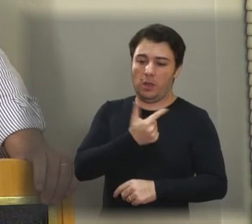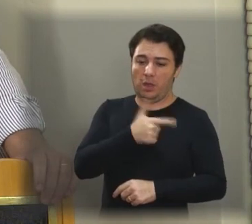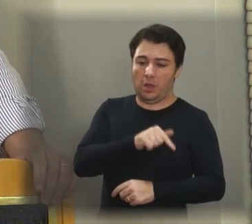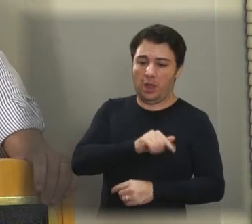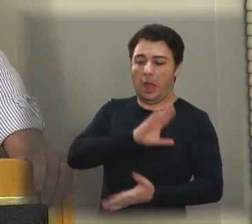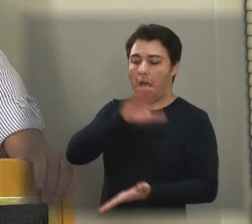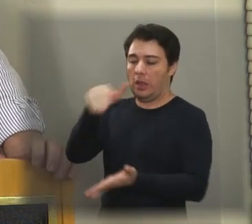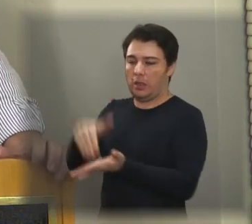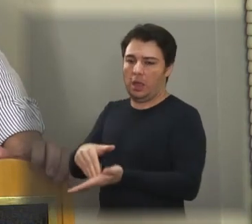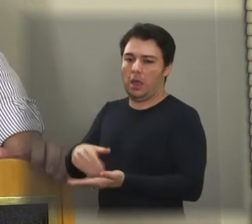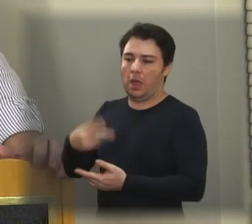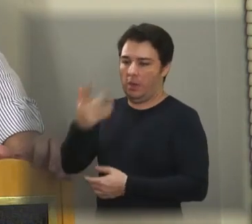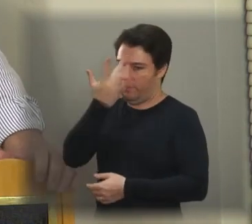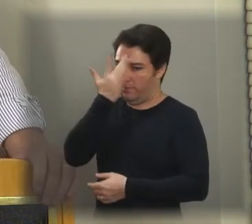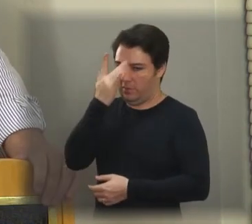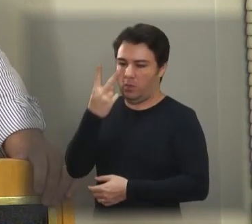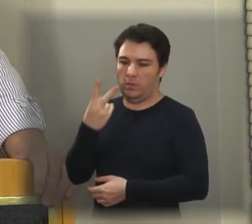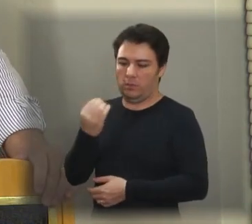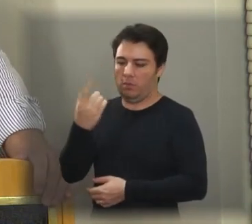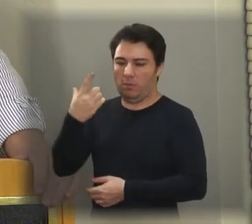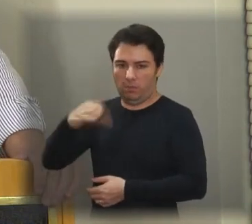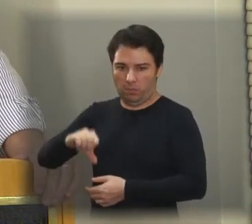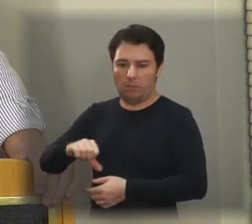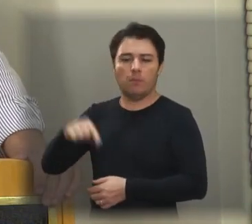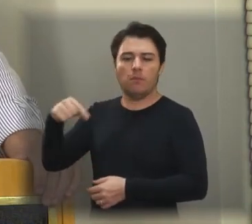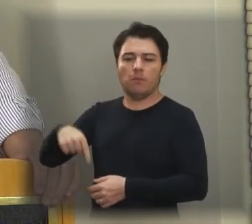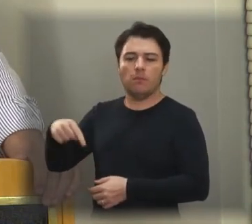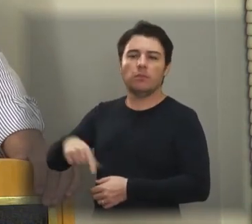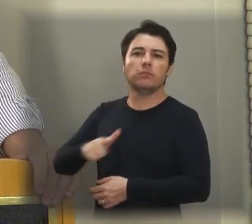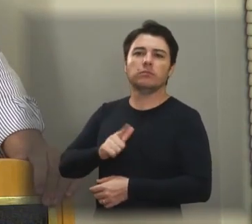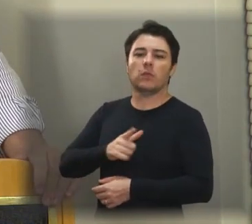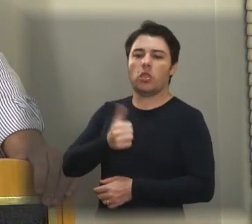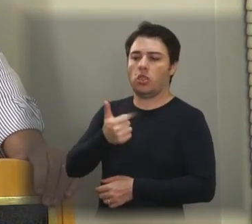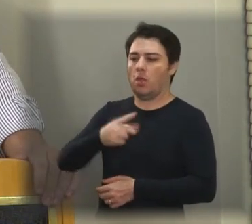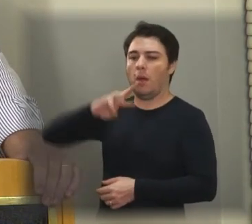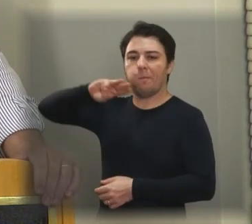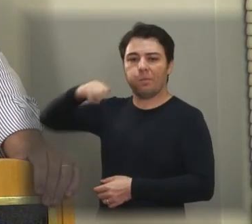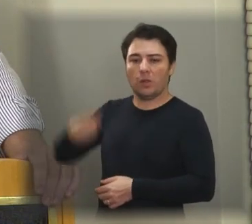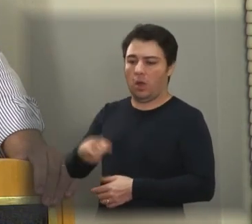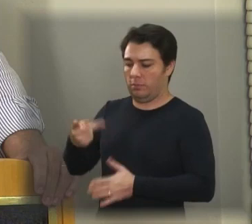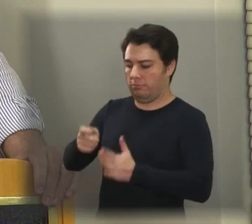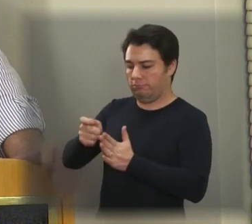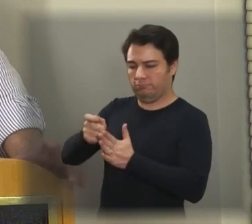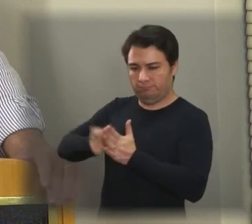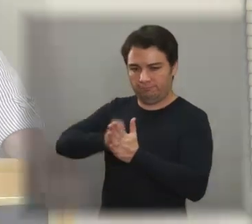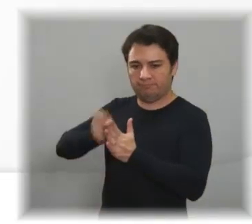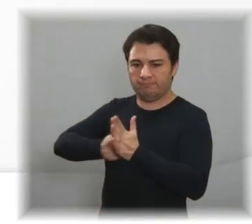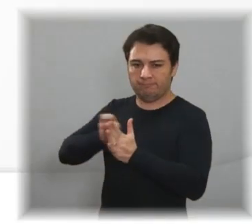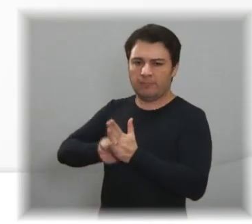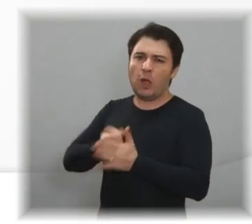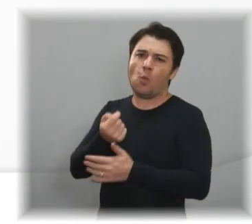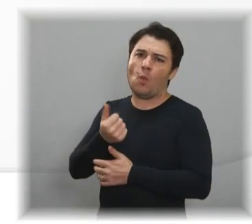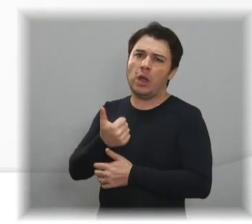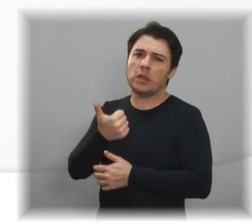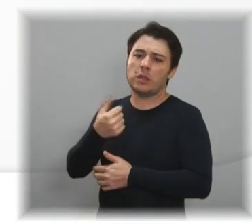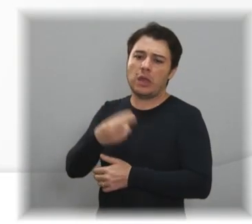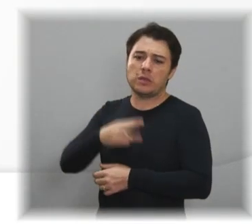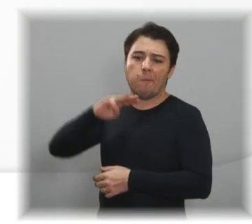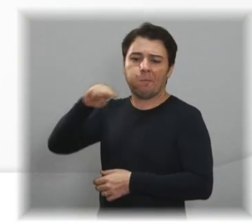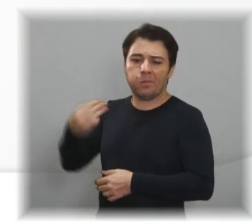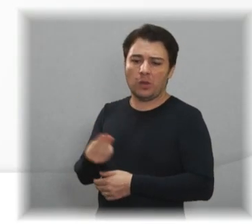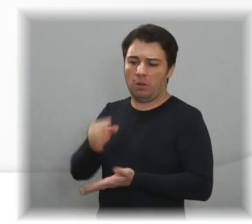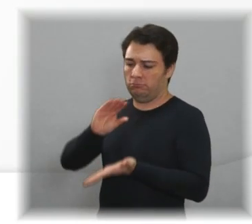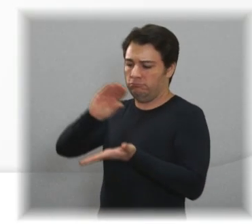for investido na cidade né no município de Araraquara 12 milhões quase 12 milhões e oitocentos e noventa quase três milhões em